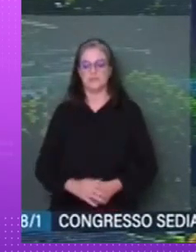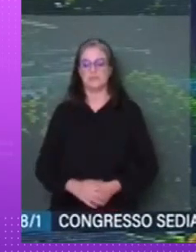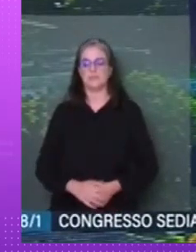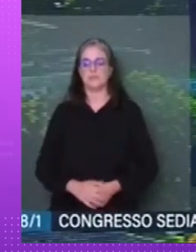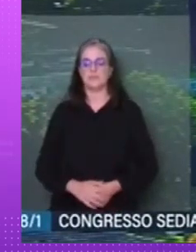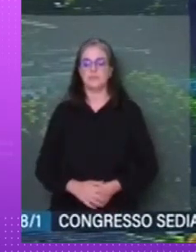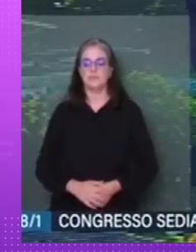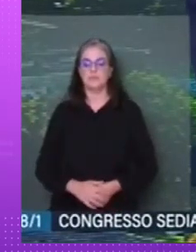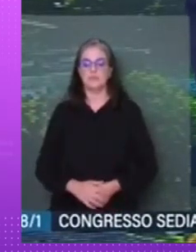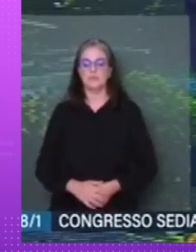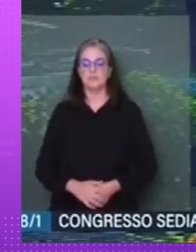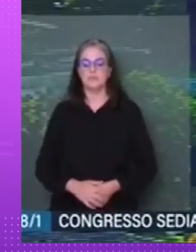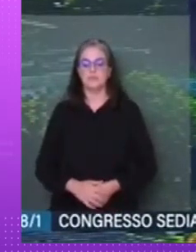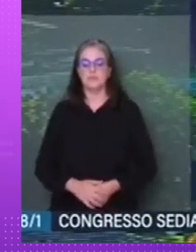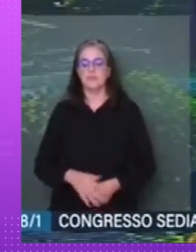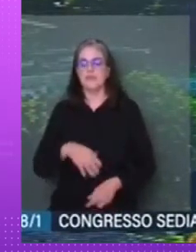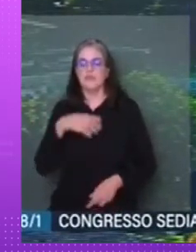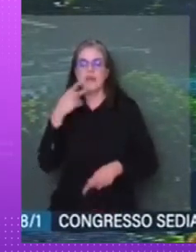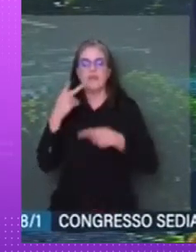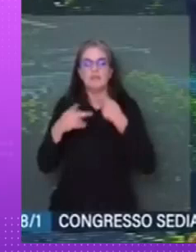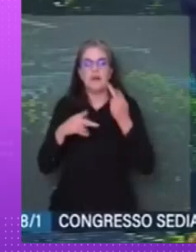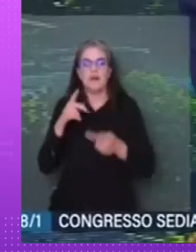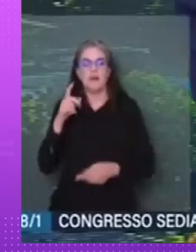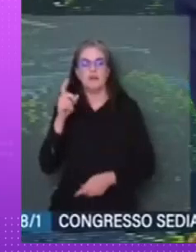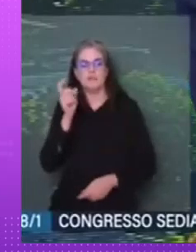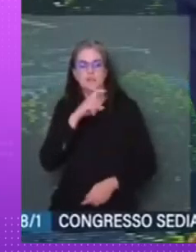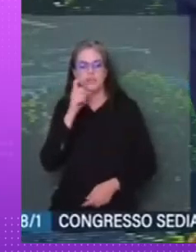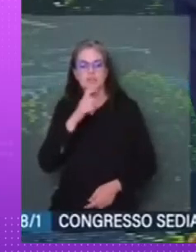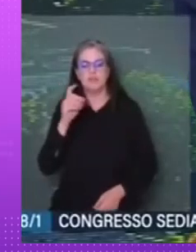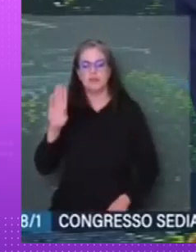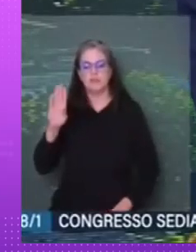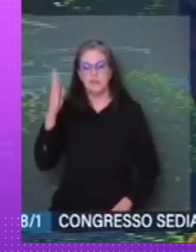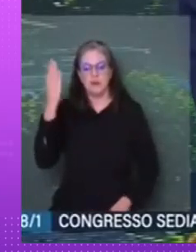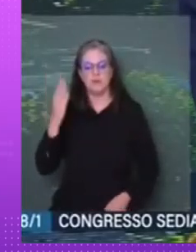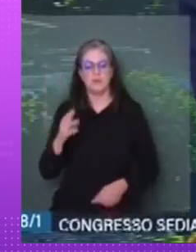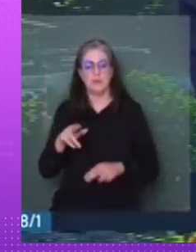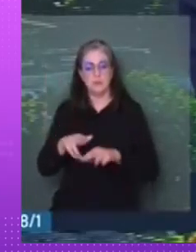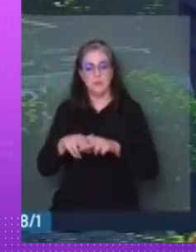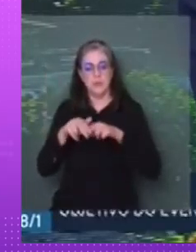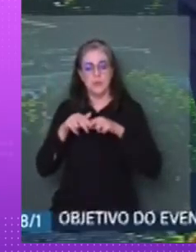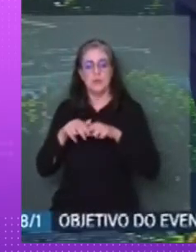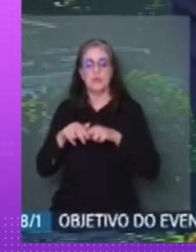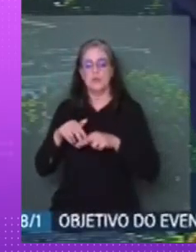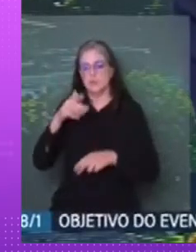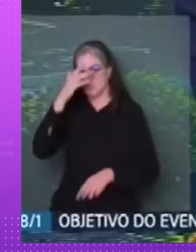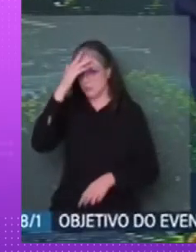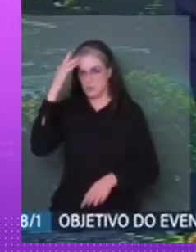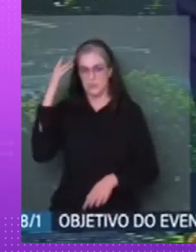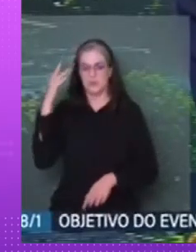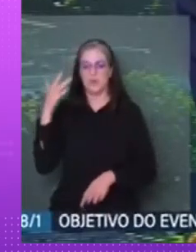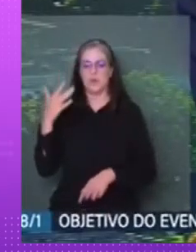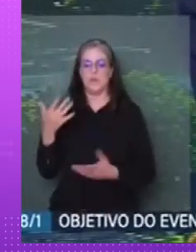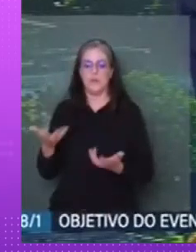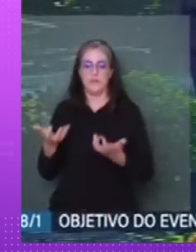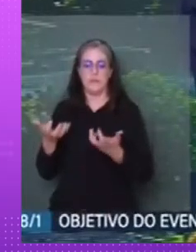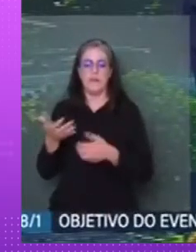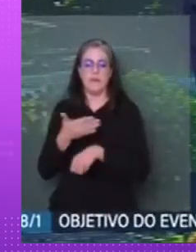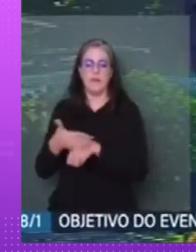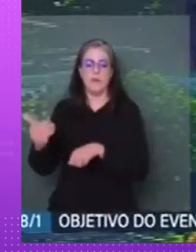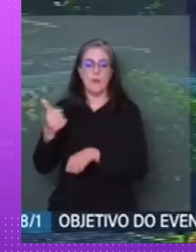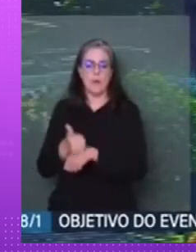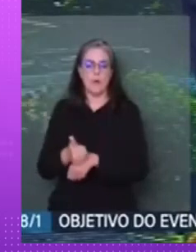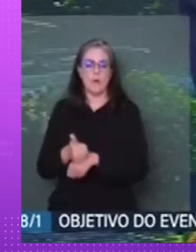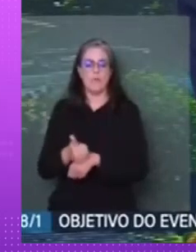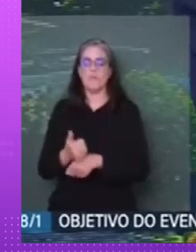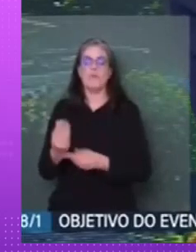da base do governo. E é isso, tem lá uma imagem forte, trazida pela imprensa, que inclusive deflagrou a